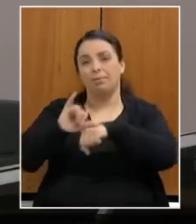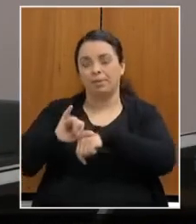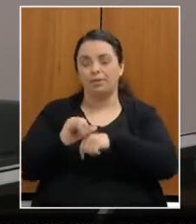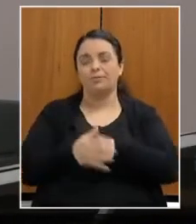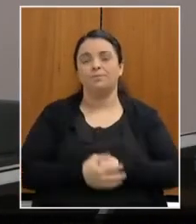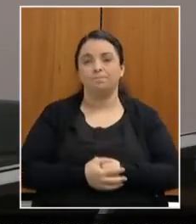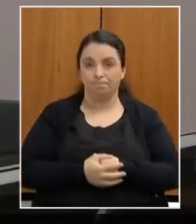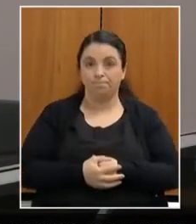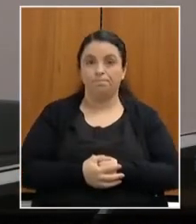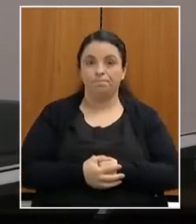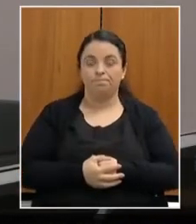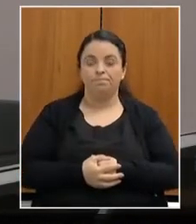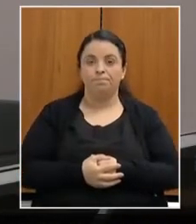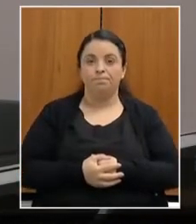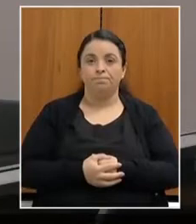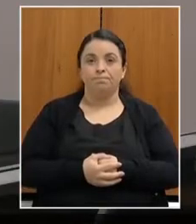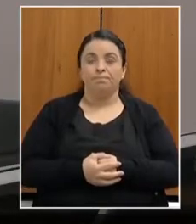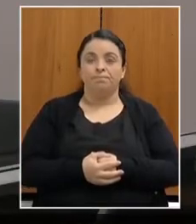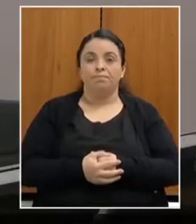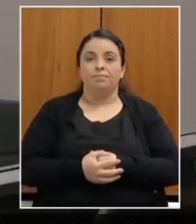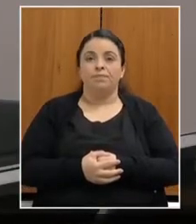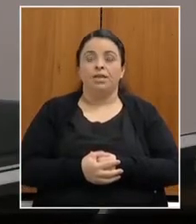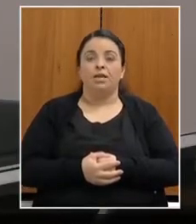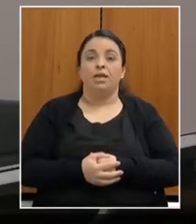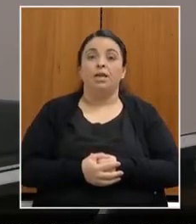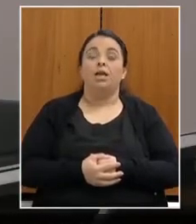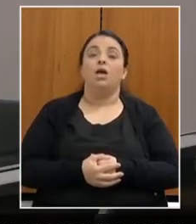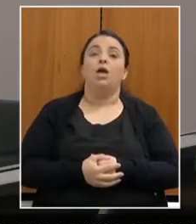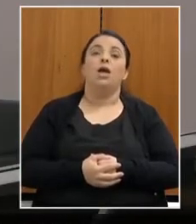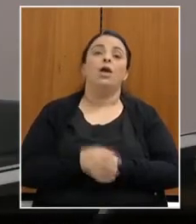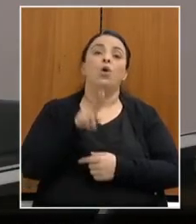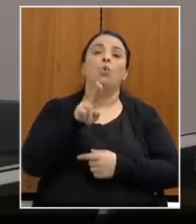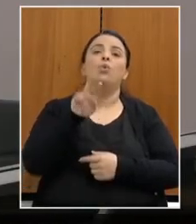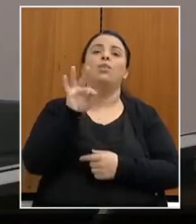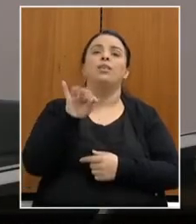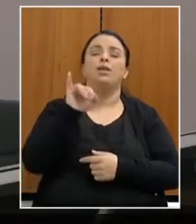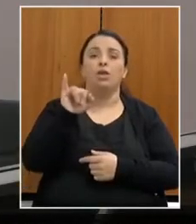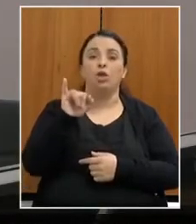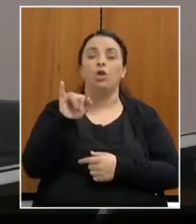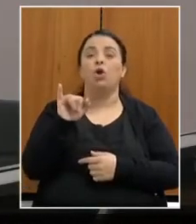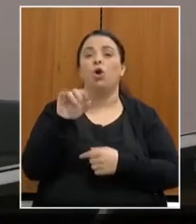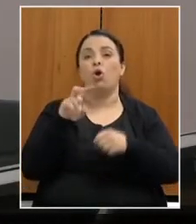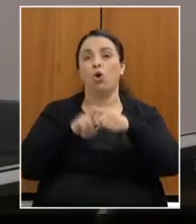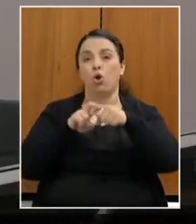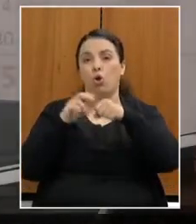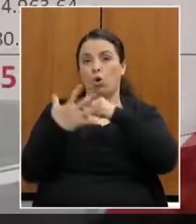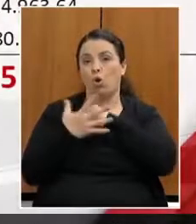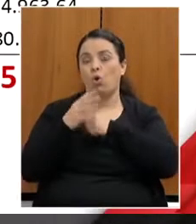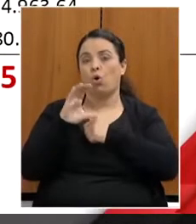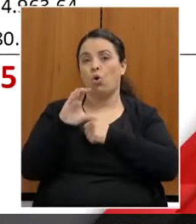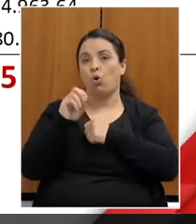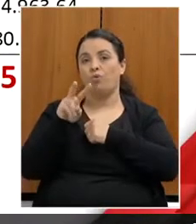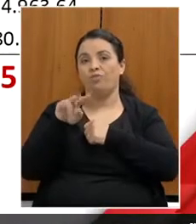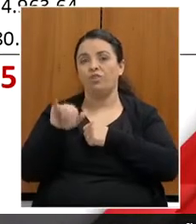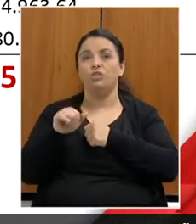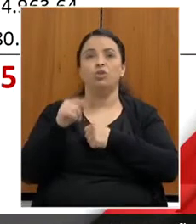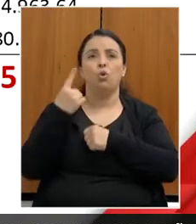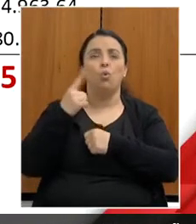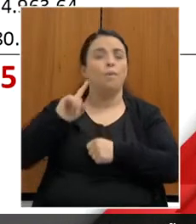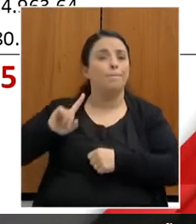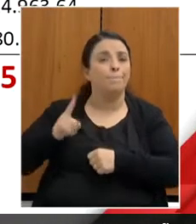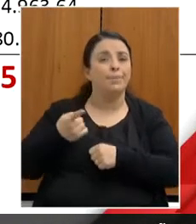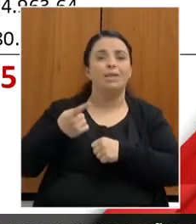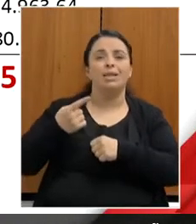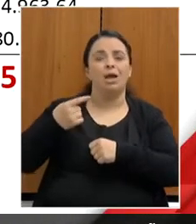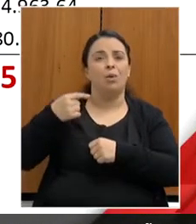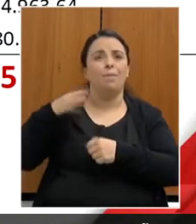O custeio de UTI Covid, mais de R$ 336 milhões, de leito de suporte ventilatório,